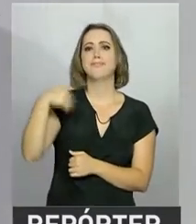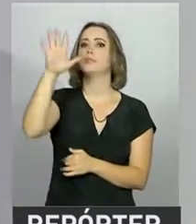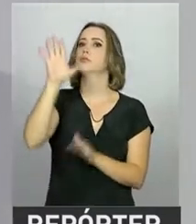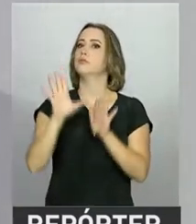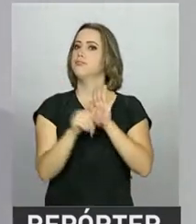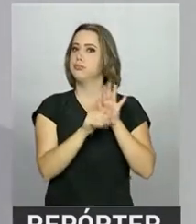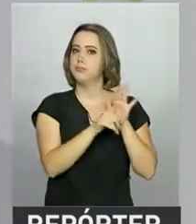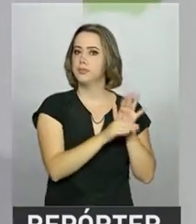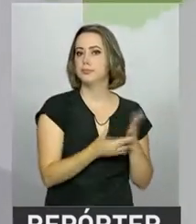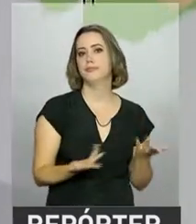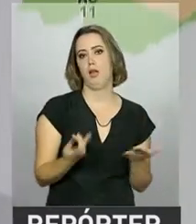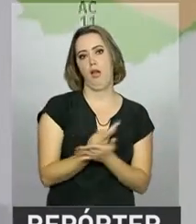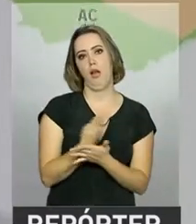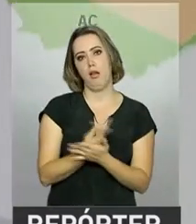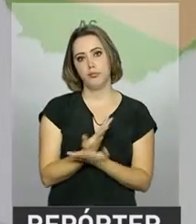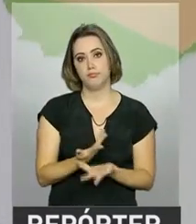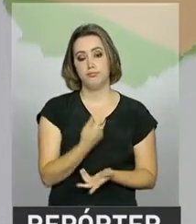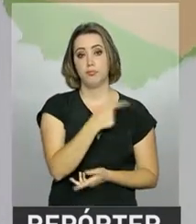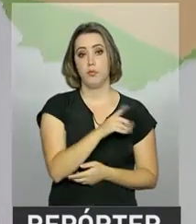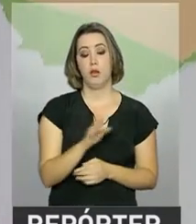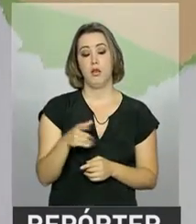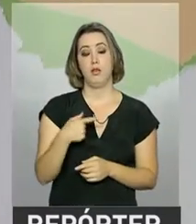a economia chegue a